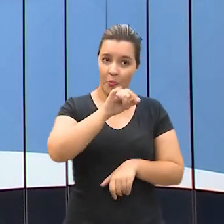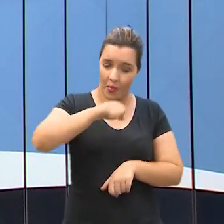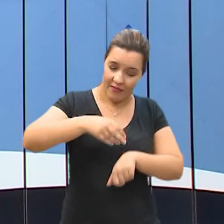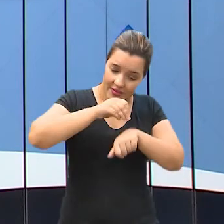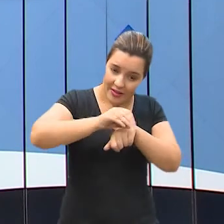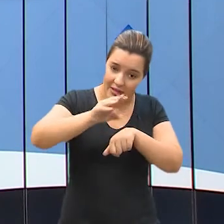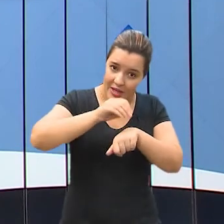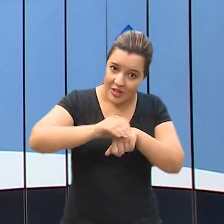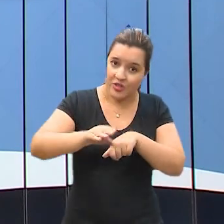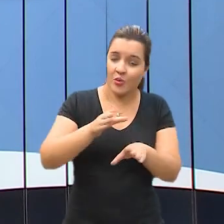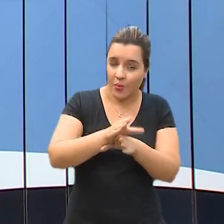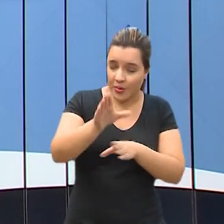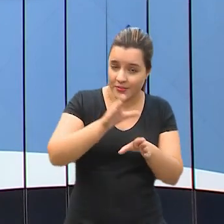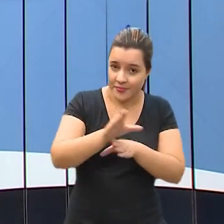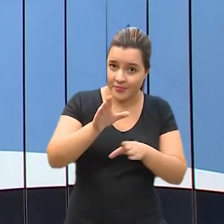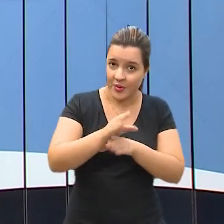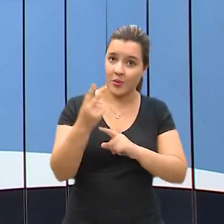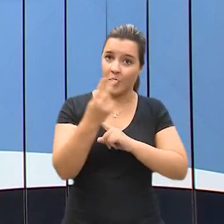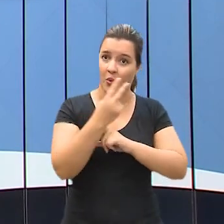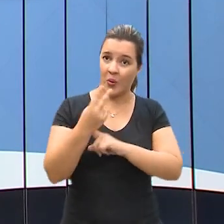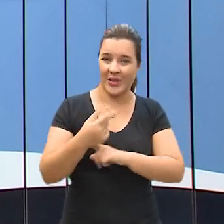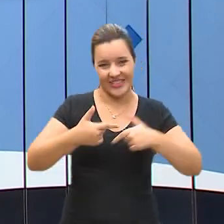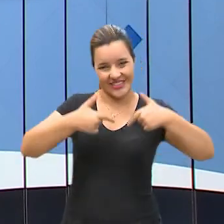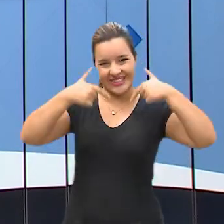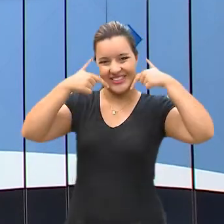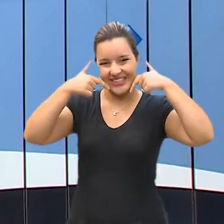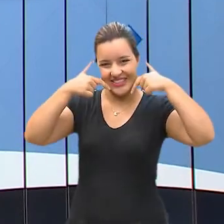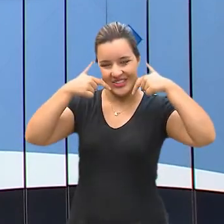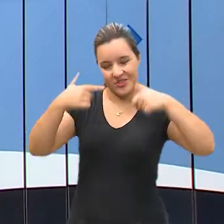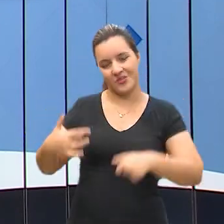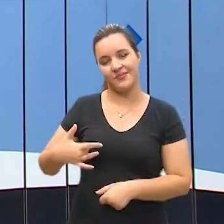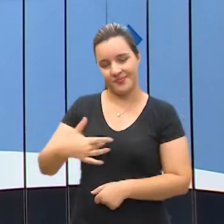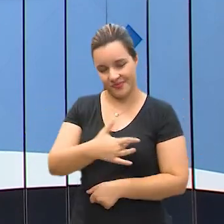e orientações da doutora, cuida do seu sorriso